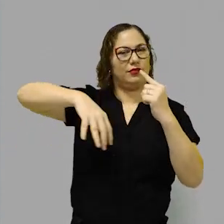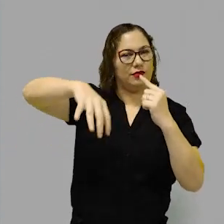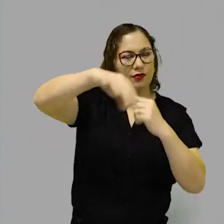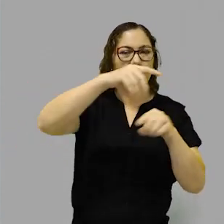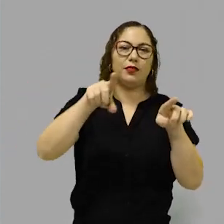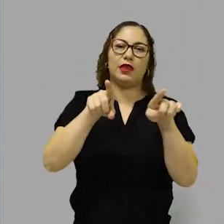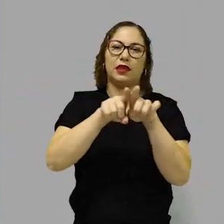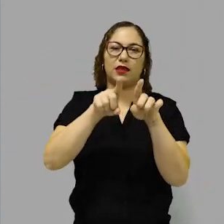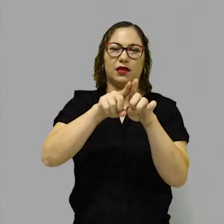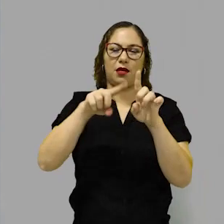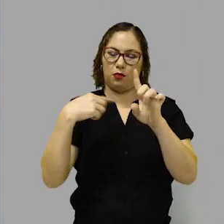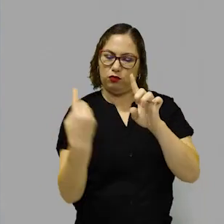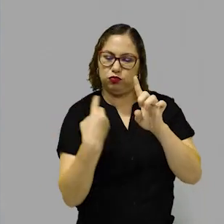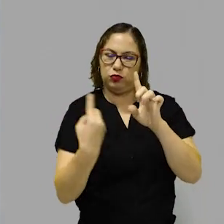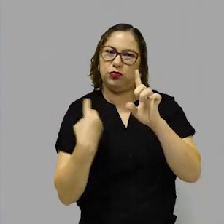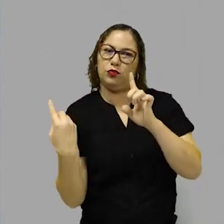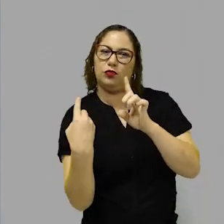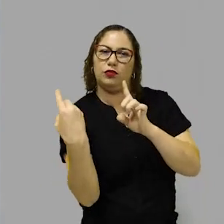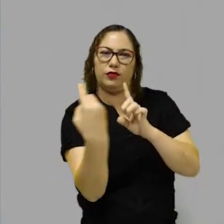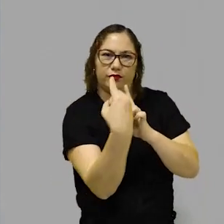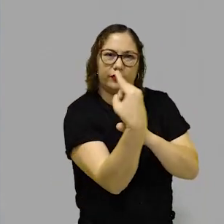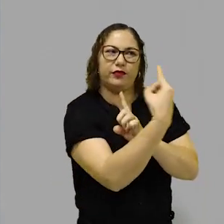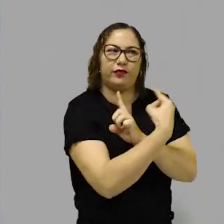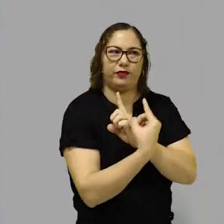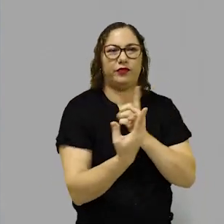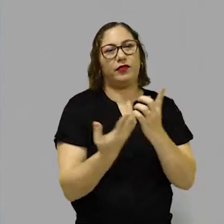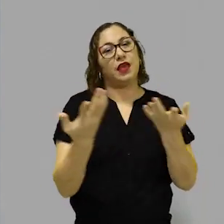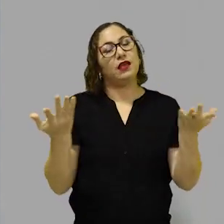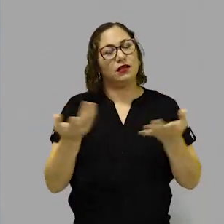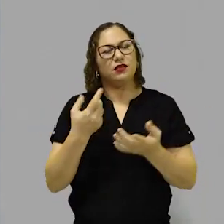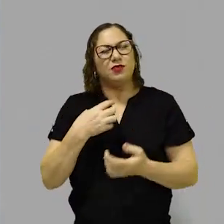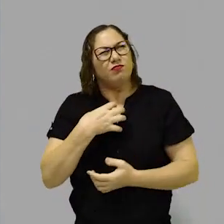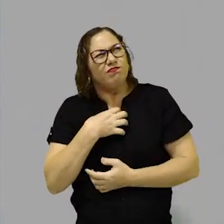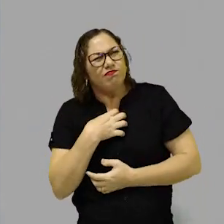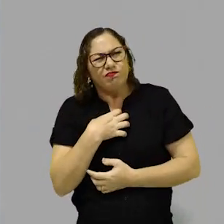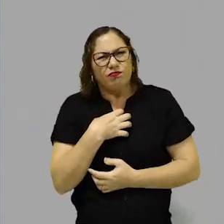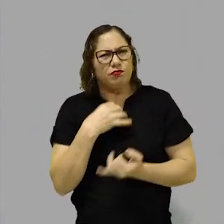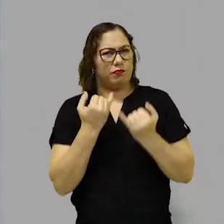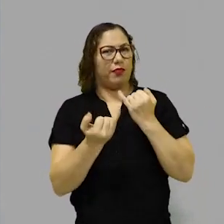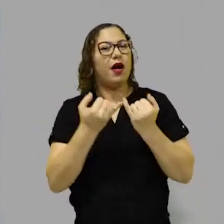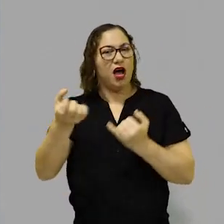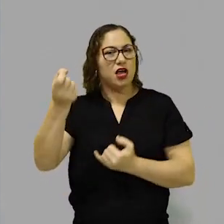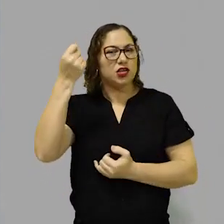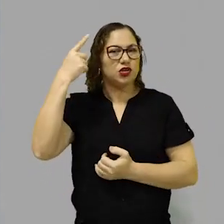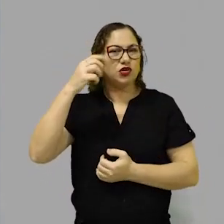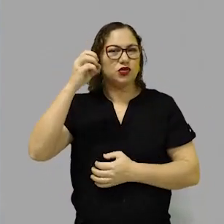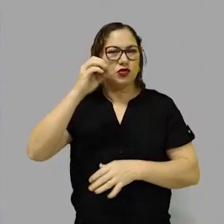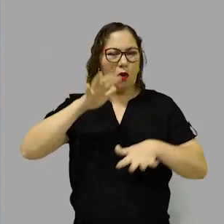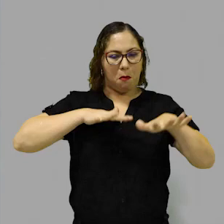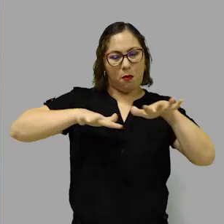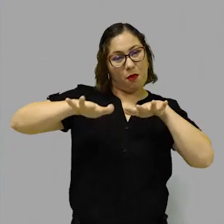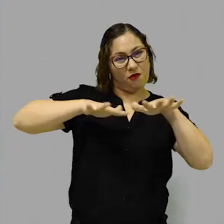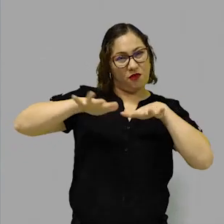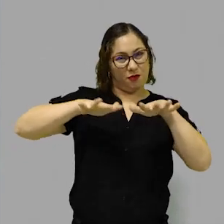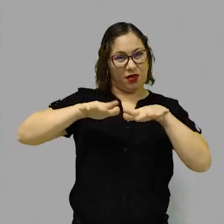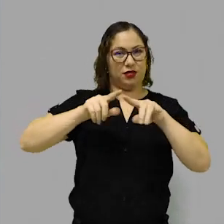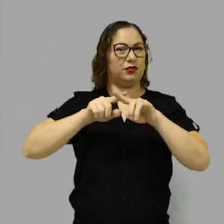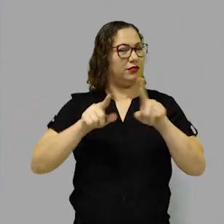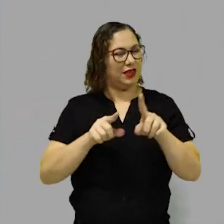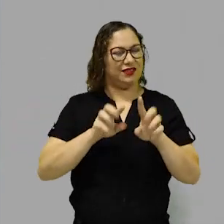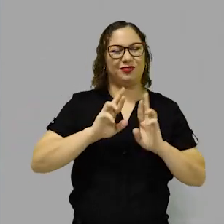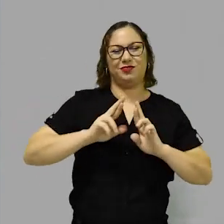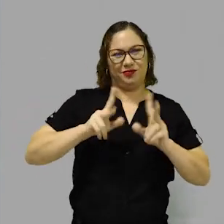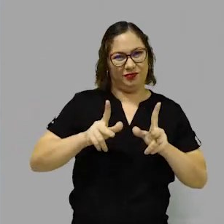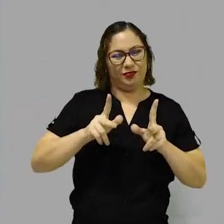em torno do seu próprio eixo. Então, nós temos a impressão que é o Sol que se movimenta todos os dias sobre nós. Mas, na verdade, é